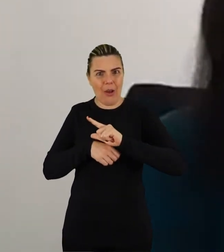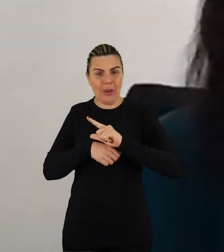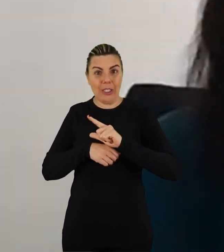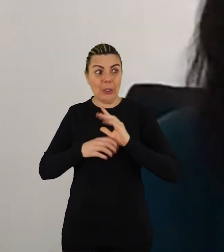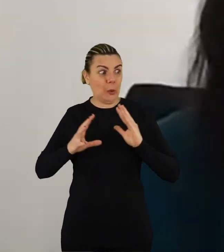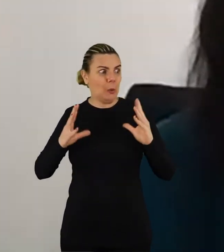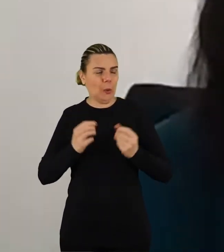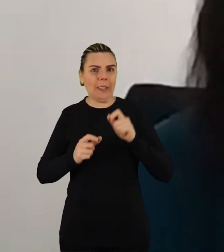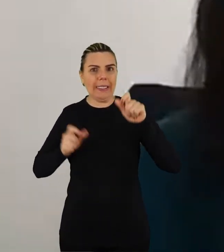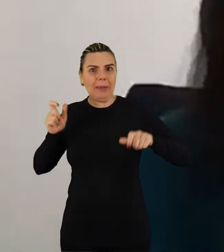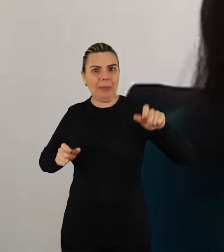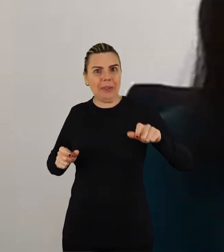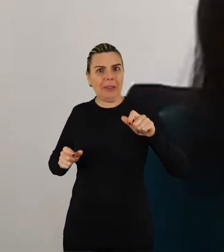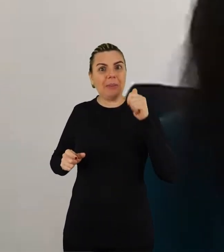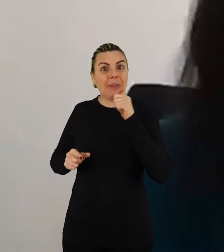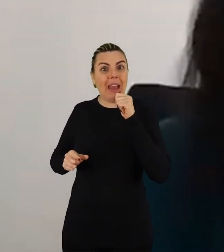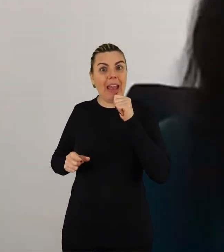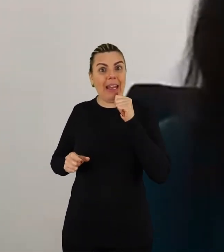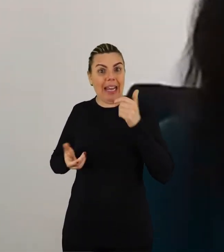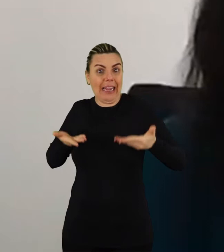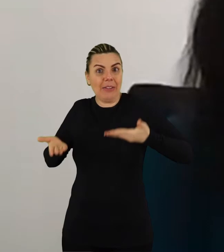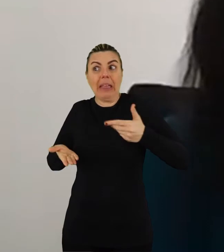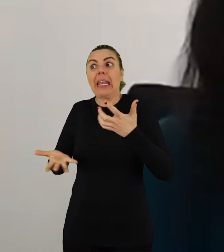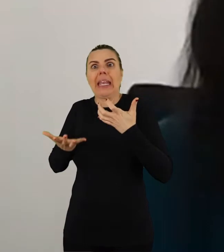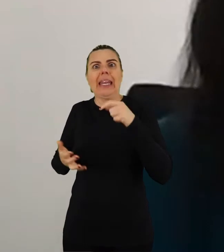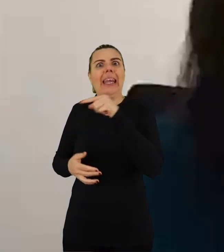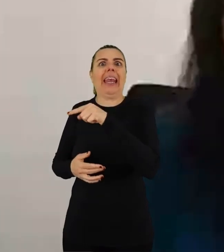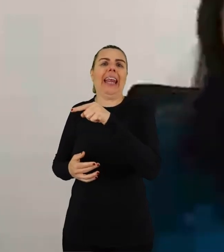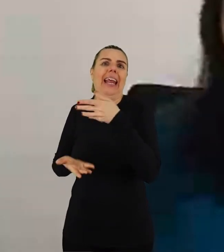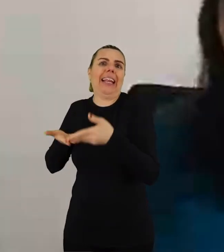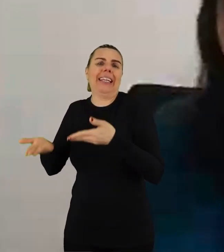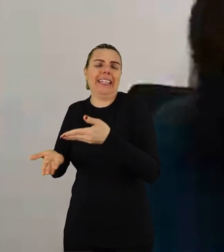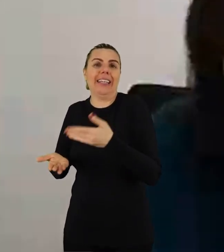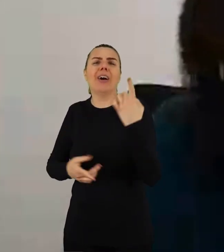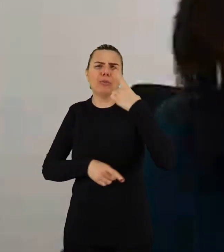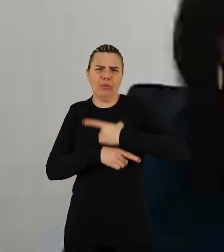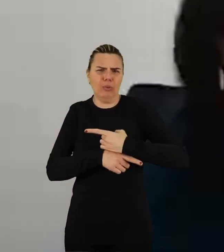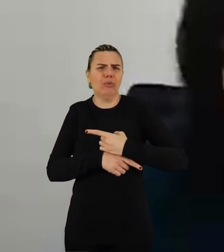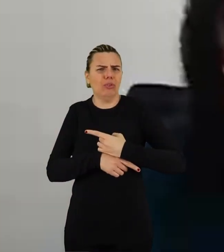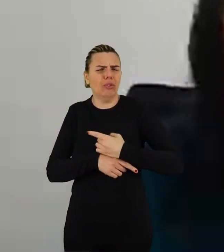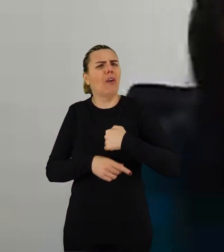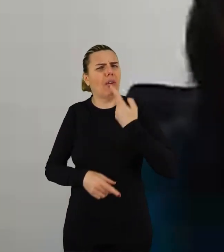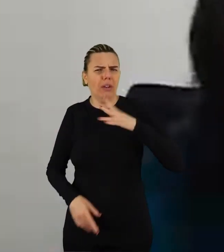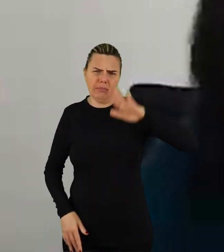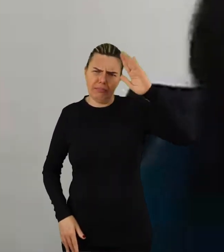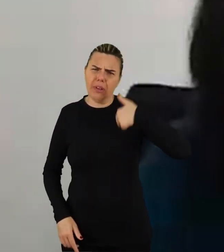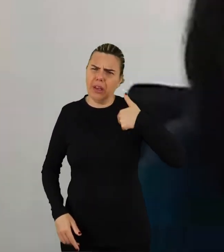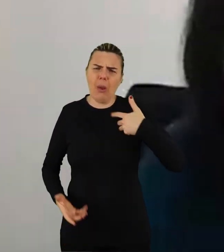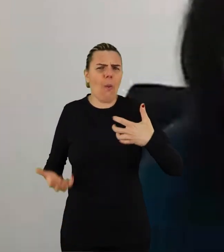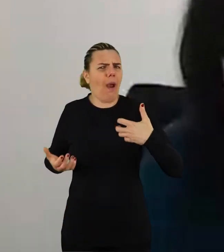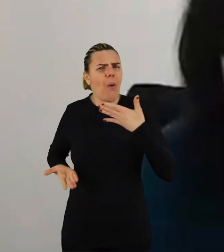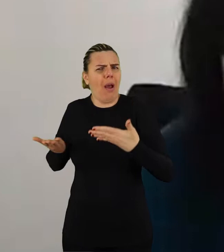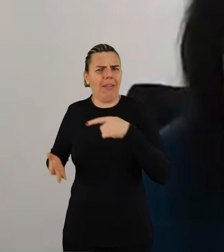Todas as meninas do balcão queriam atender. E um dia eu briguei para